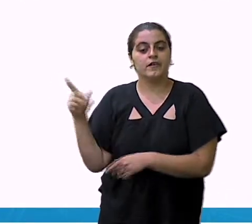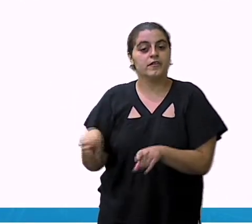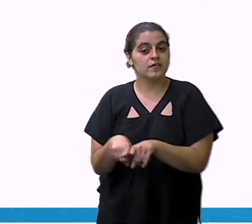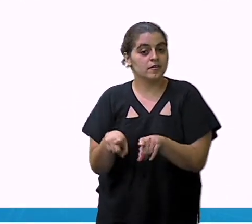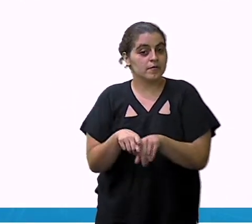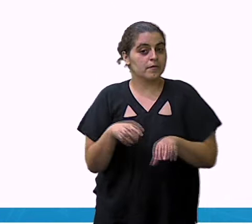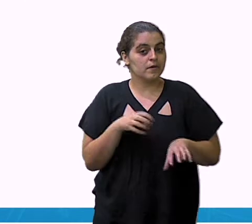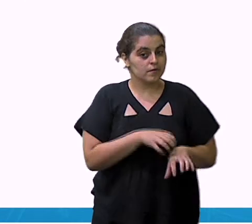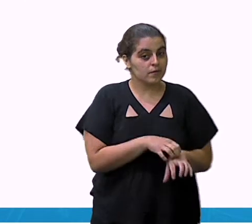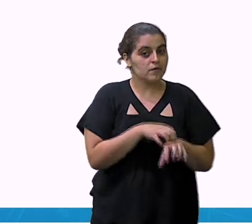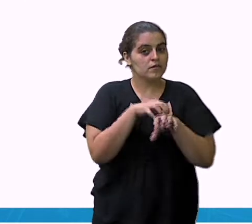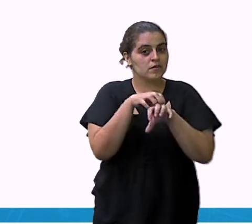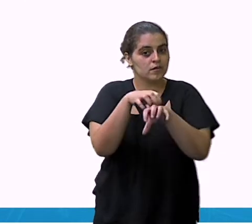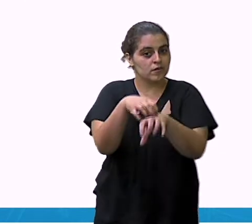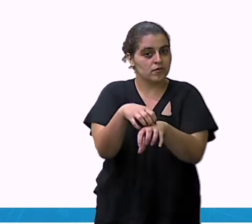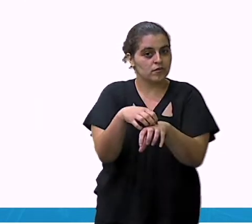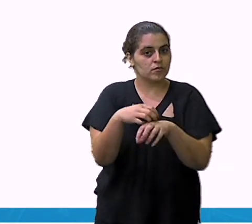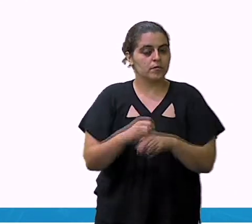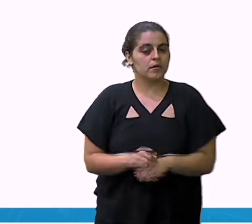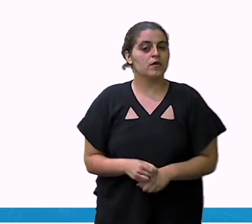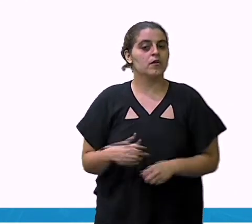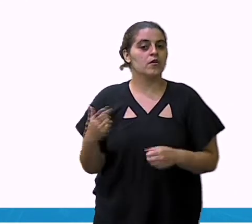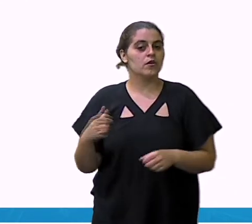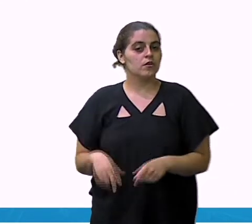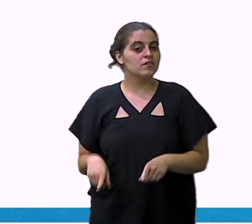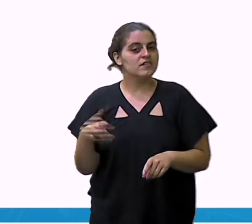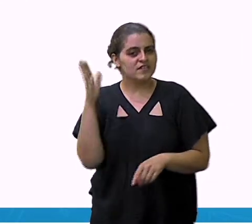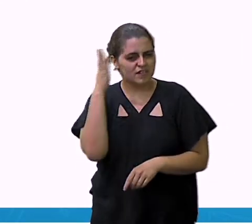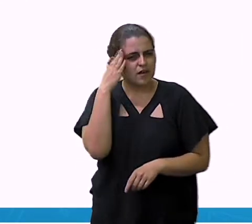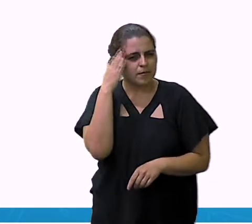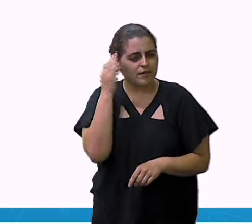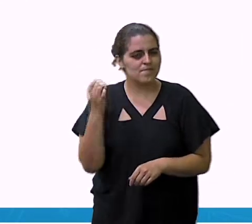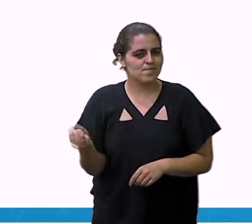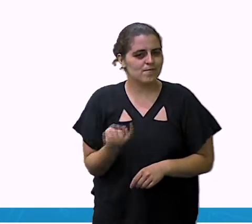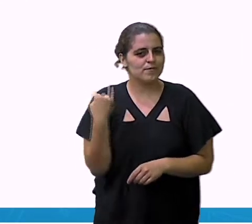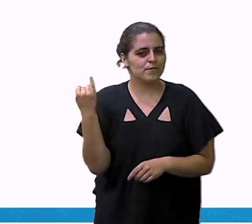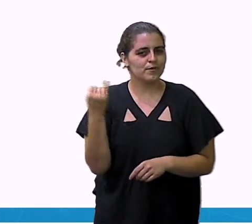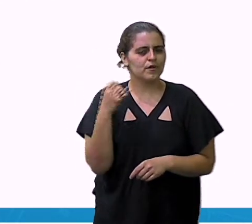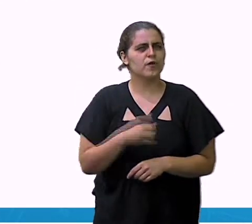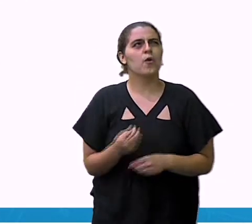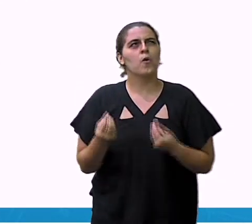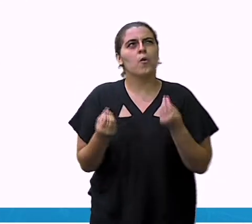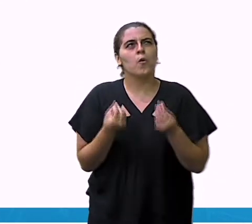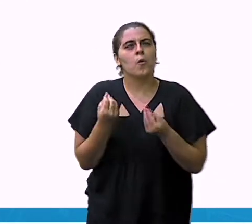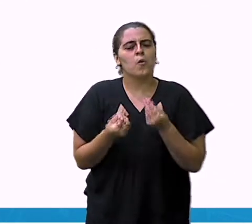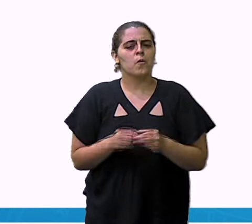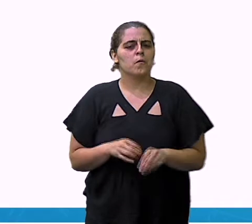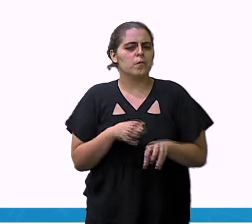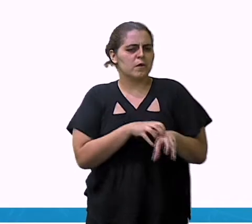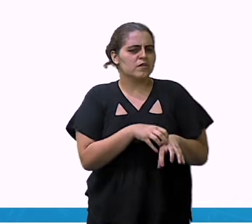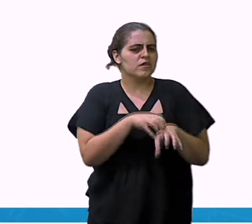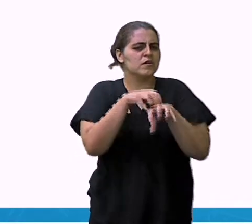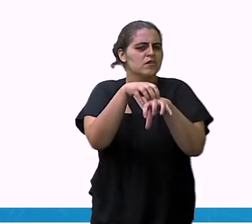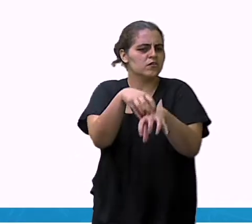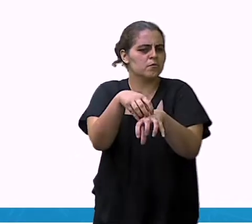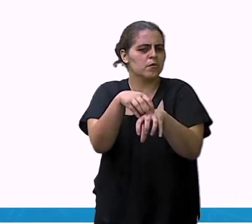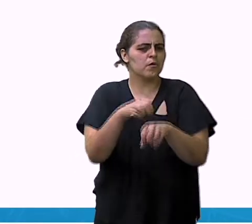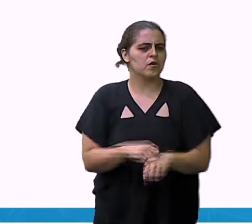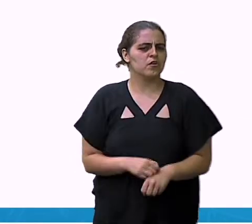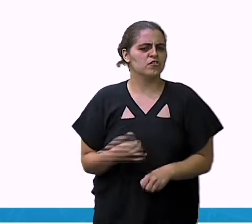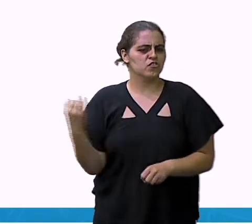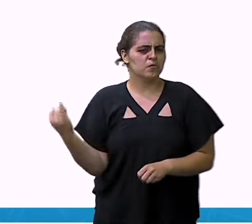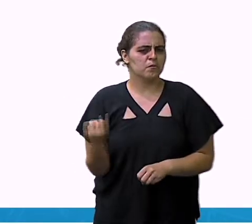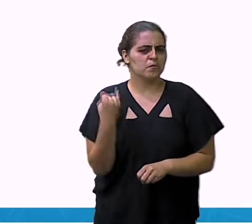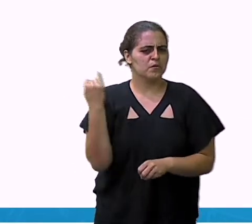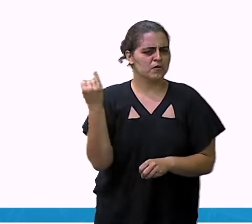E ela é importante para alguns meios de transporte. Como assim, professora? Sim. E os